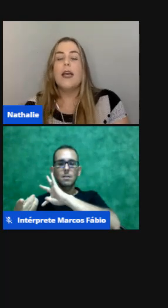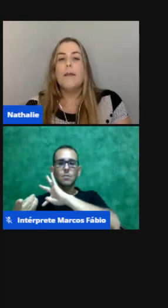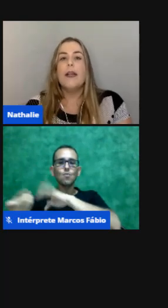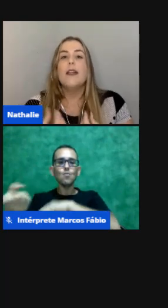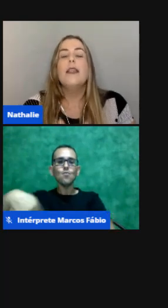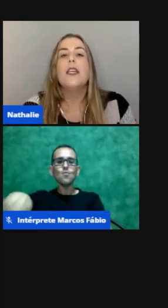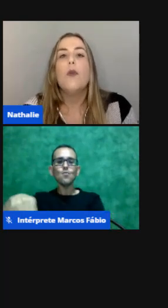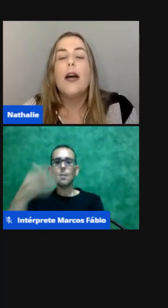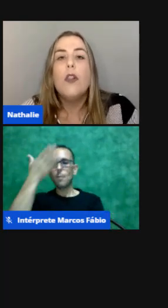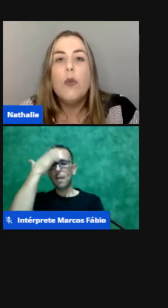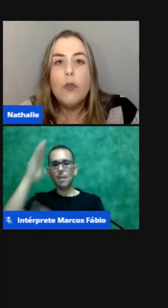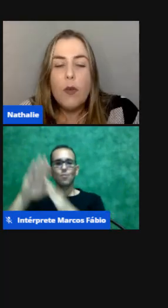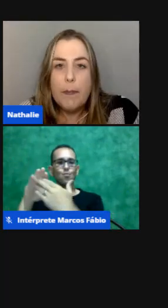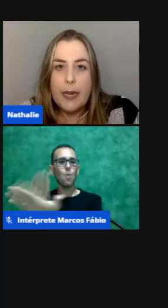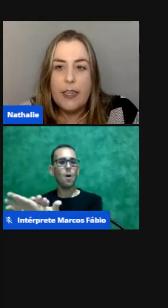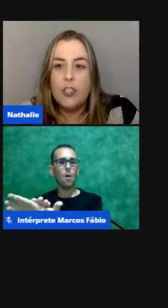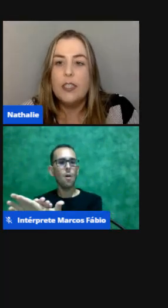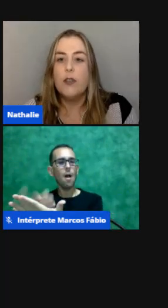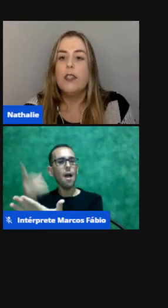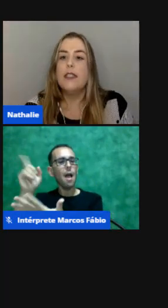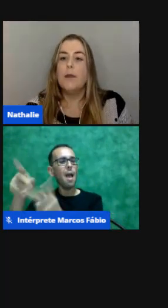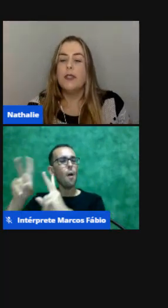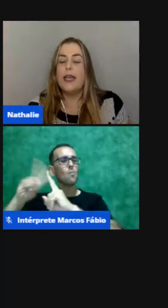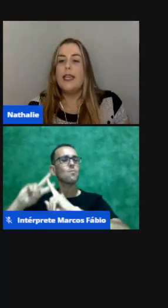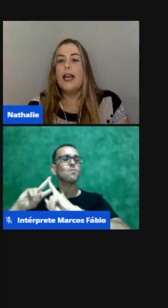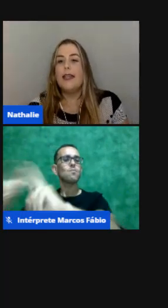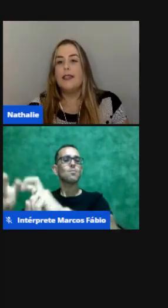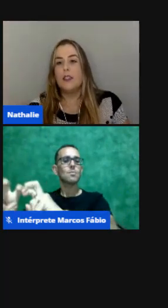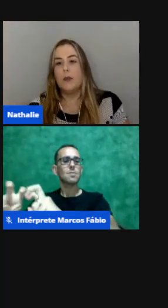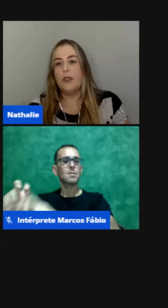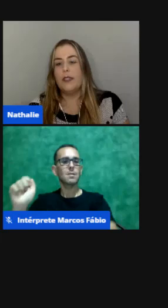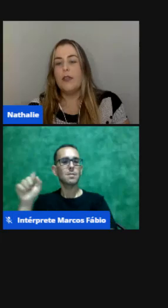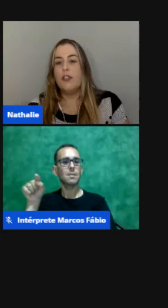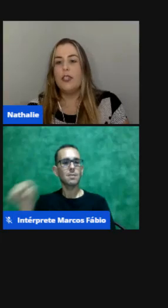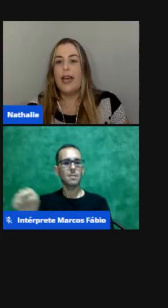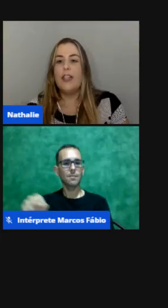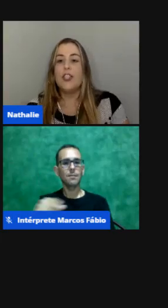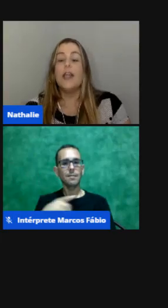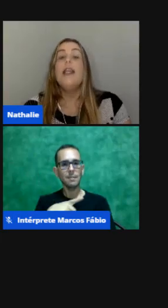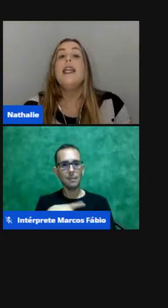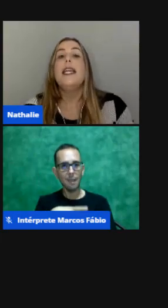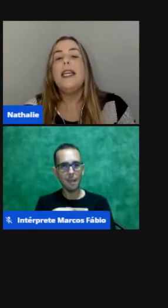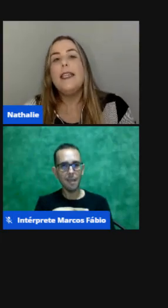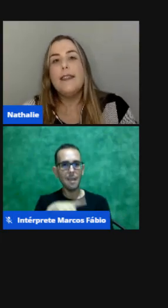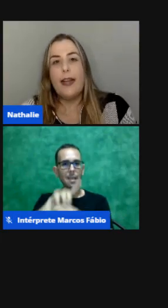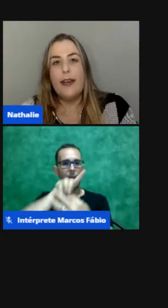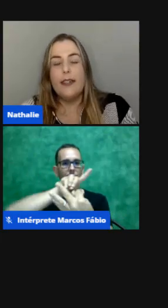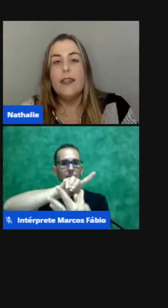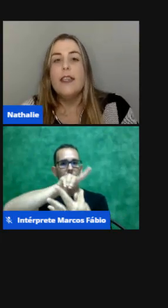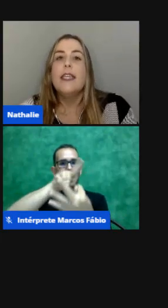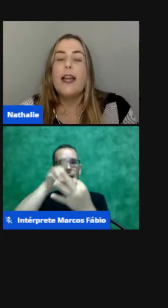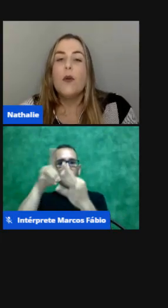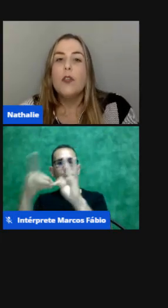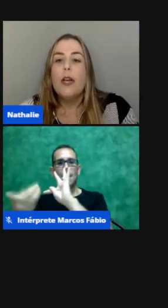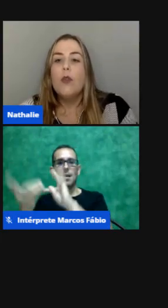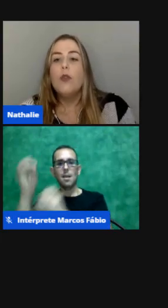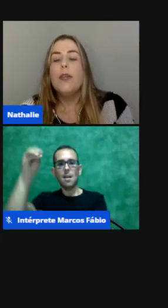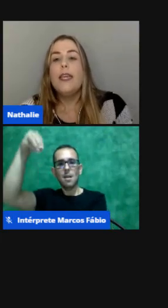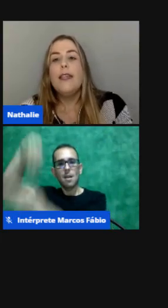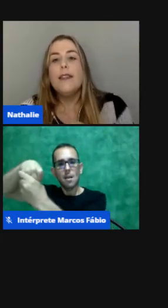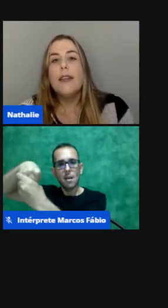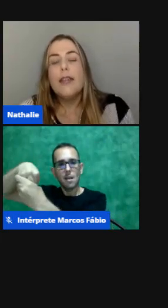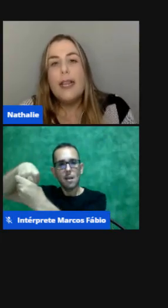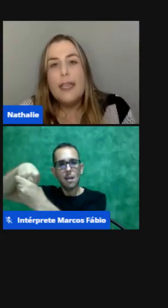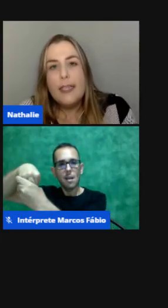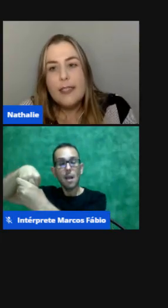é o saber que o aluno aprende. Então, nós temos aí a transposição didática interna, que é quando o